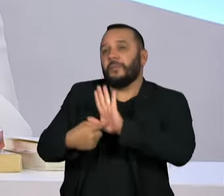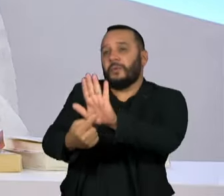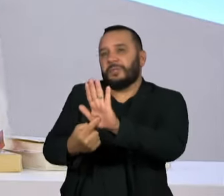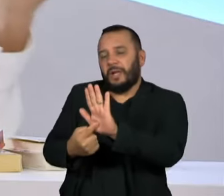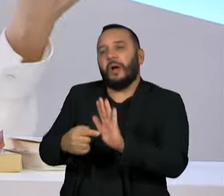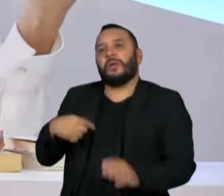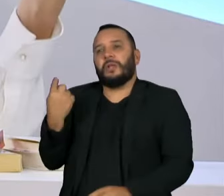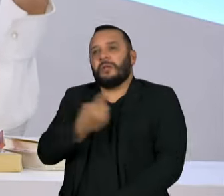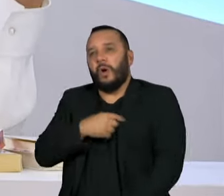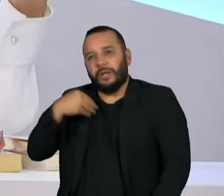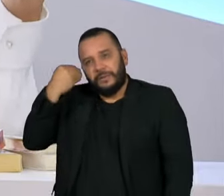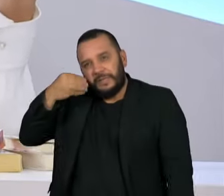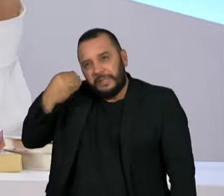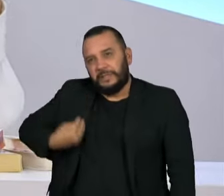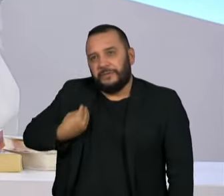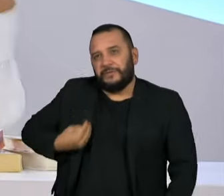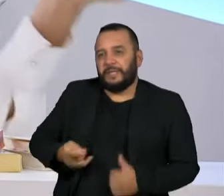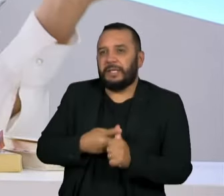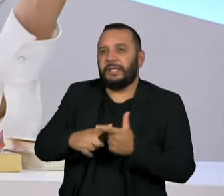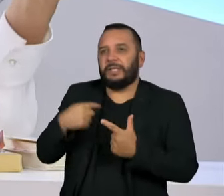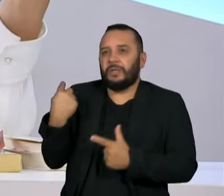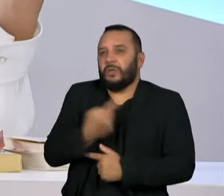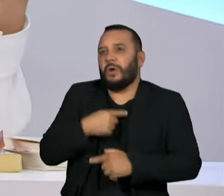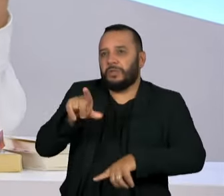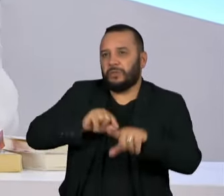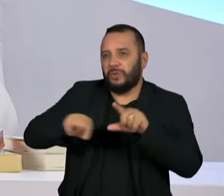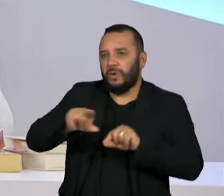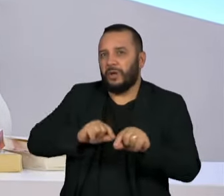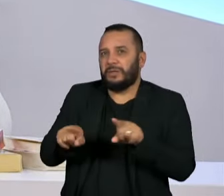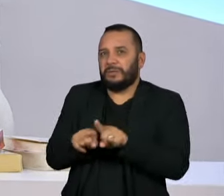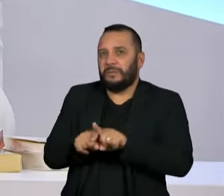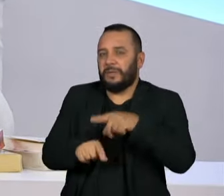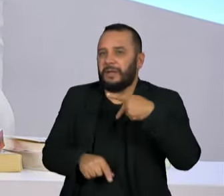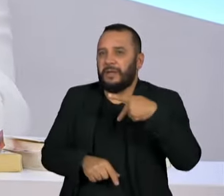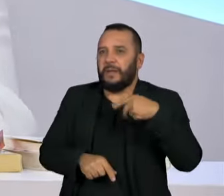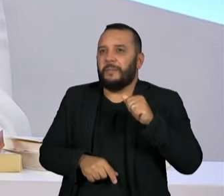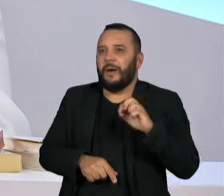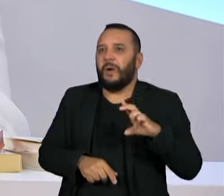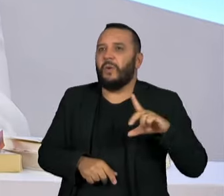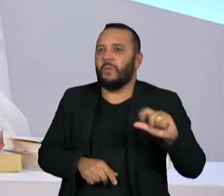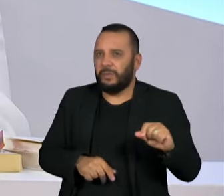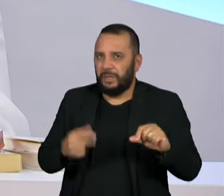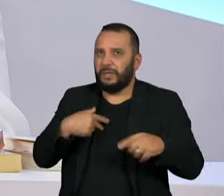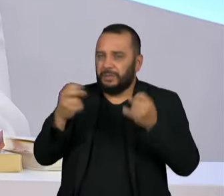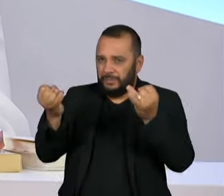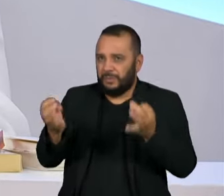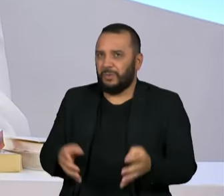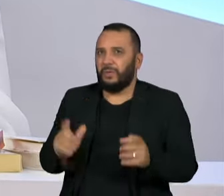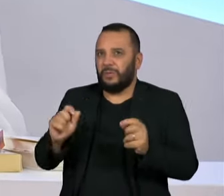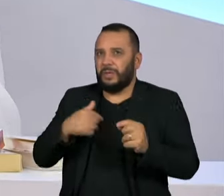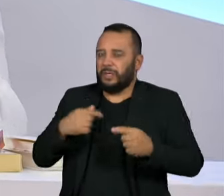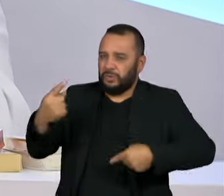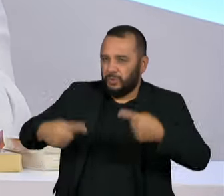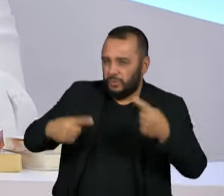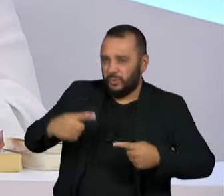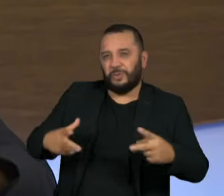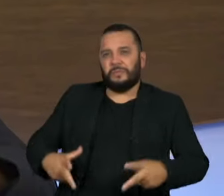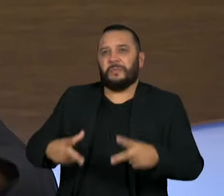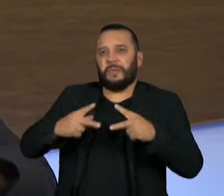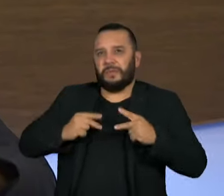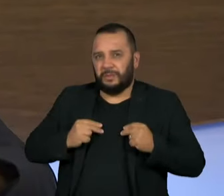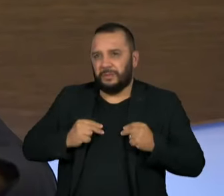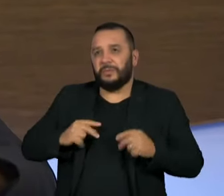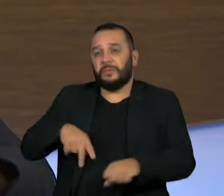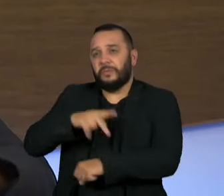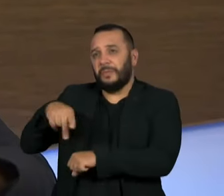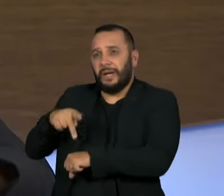E aí, talvez, a Paula fez essa pergunta mais no começo do programa sobre a difusão do discurso meritocrático num Brasil ainda